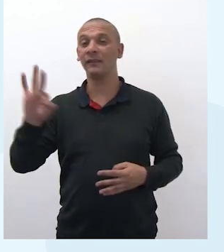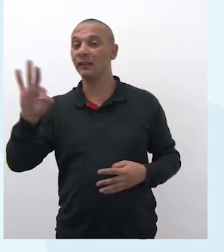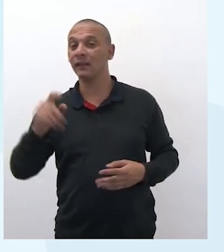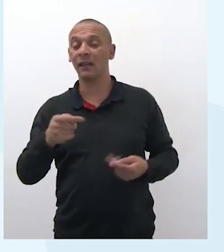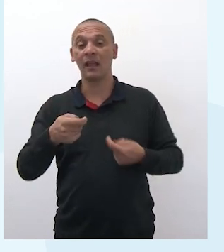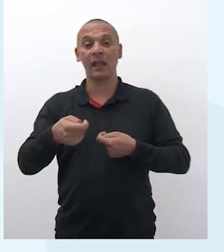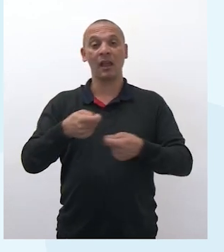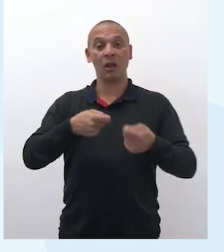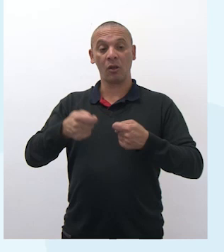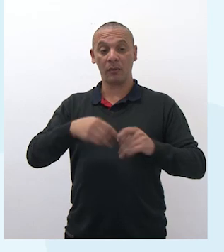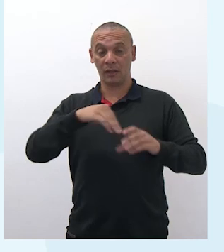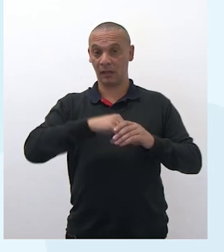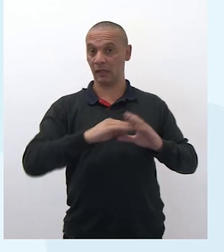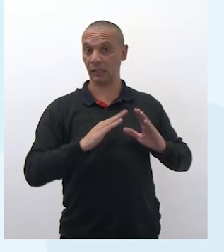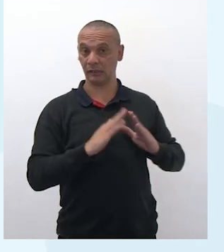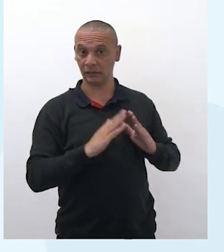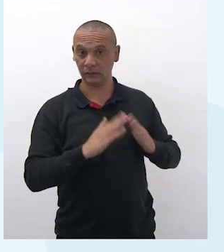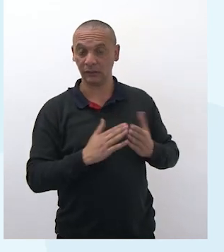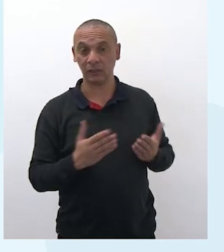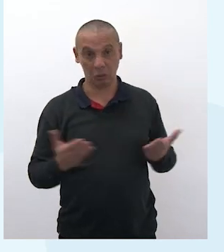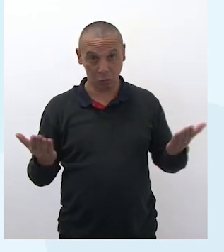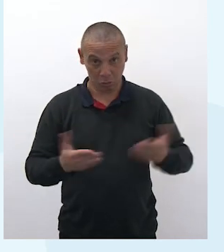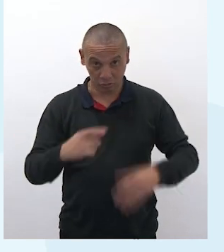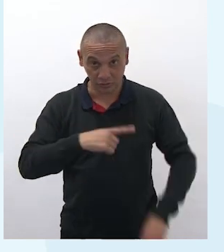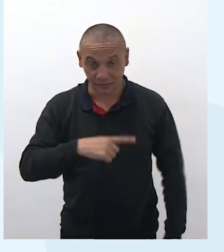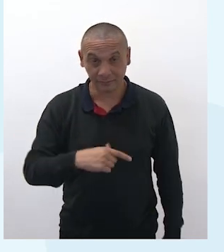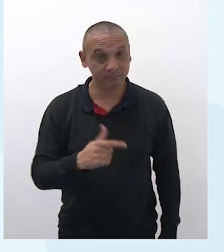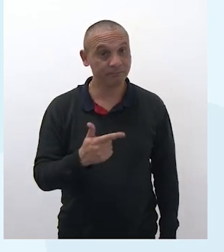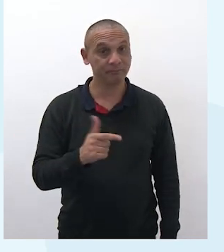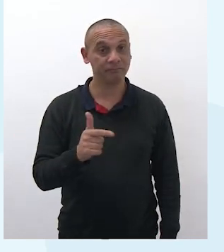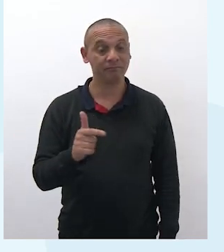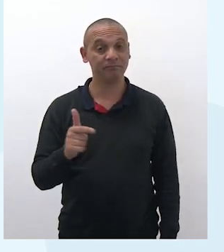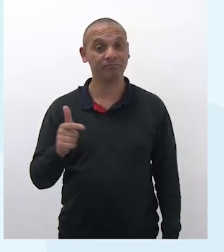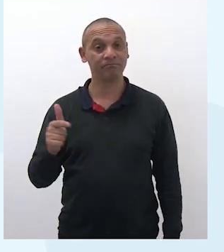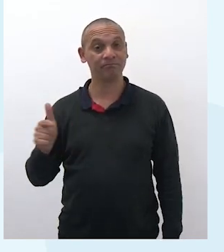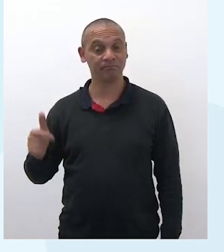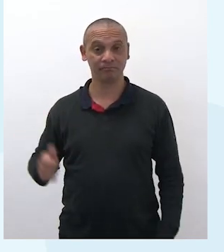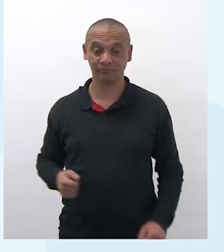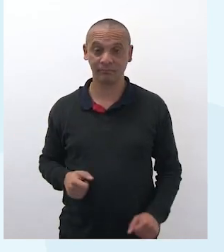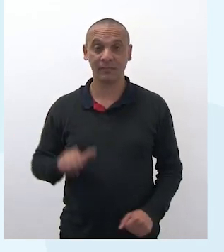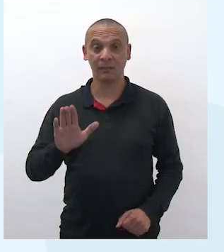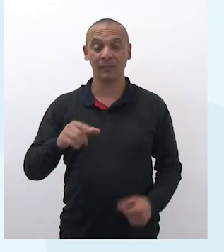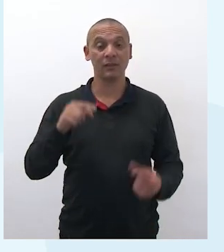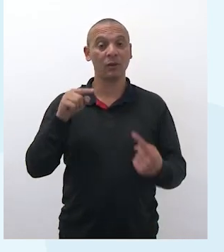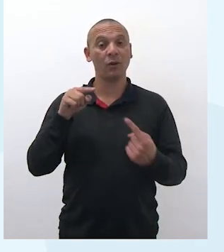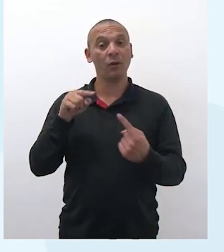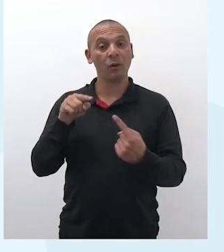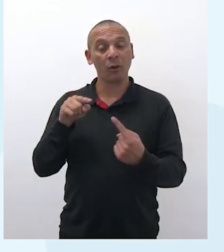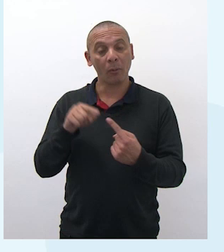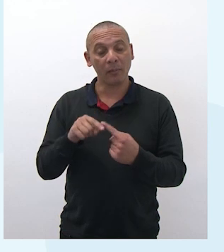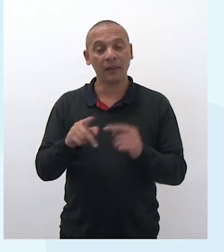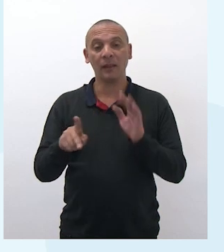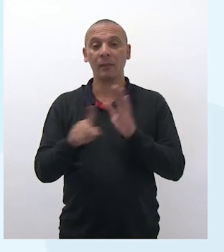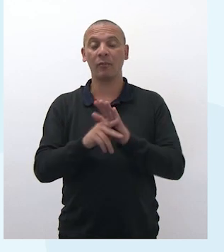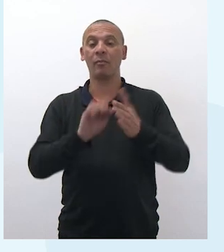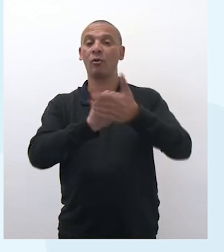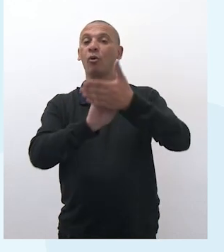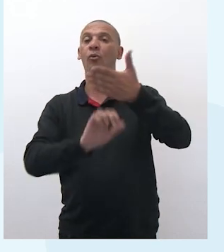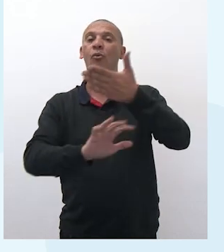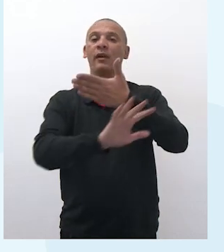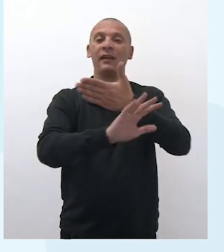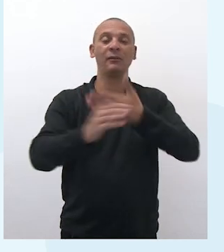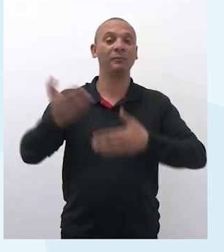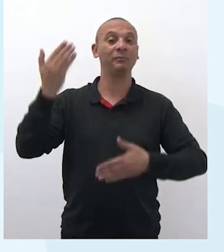economia doméstica, que não temos mais nas nossas escolas e são indicações de grade curricular de uma